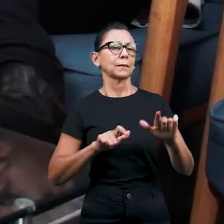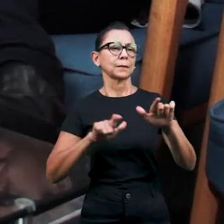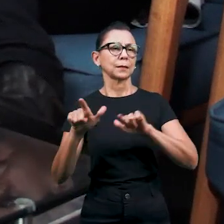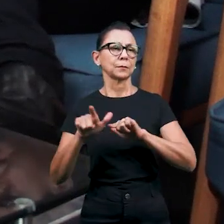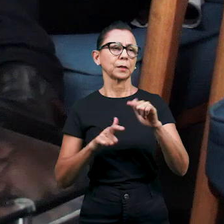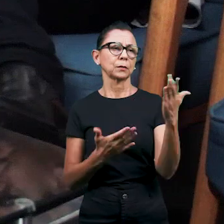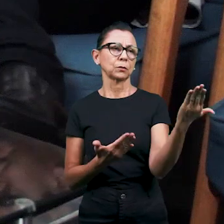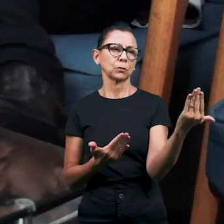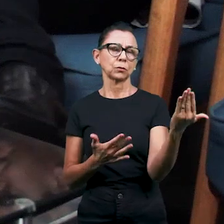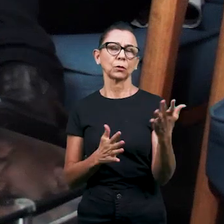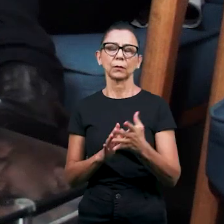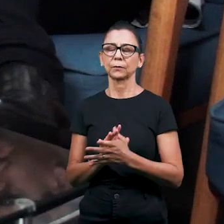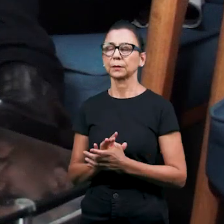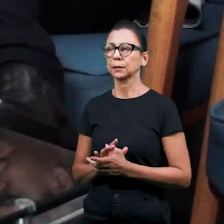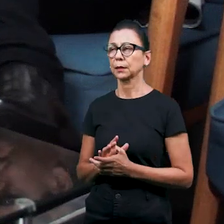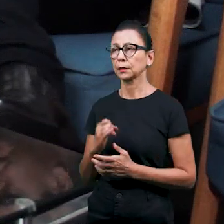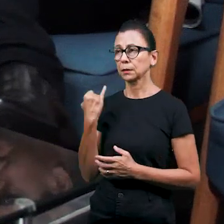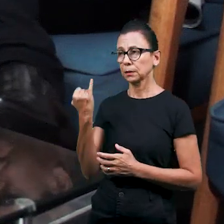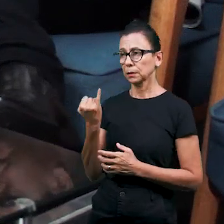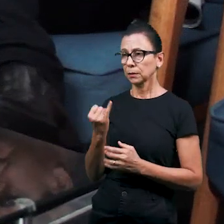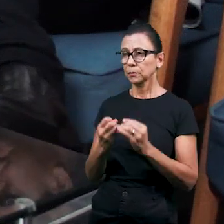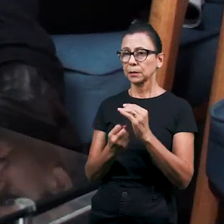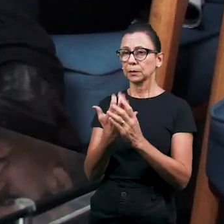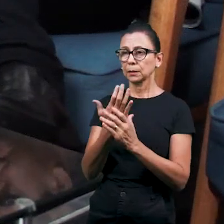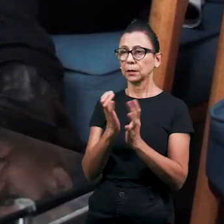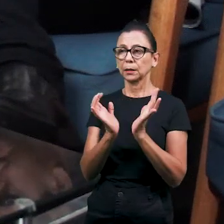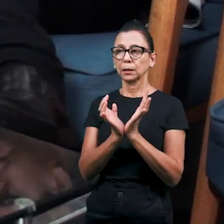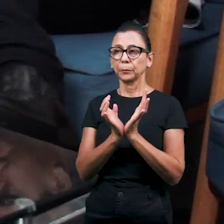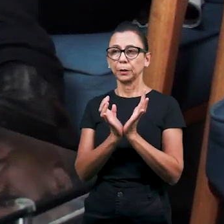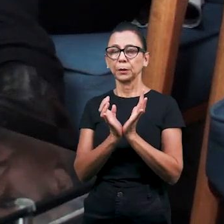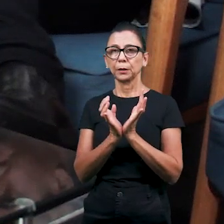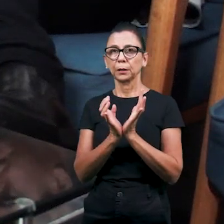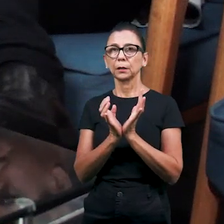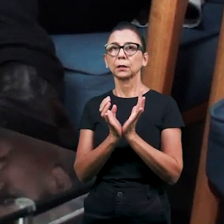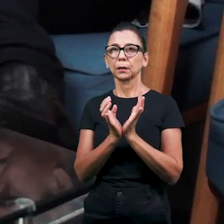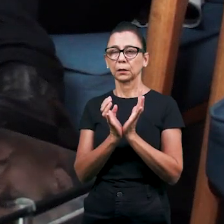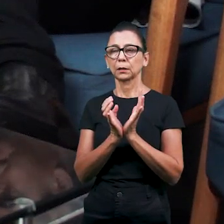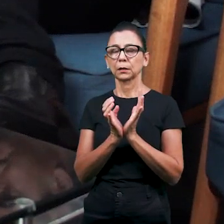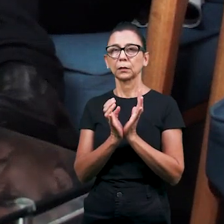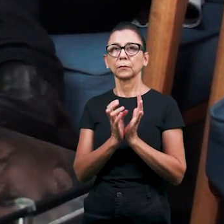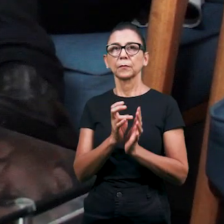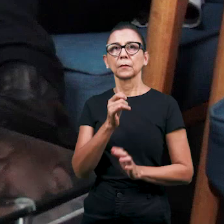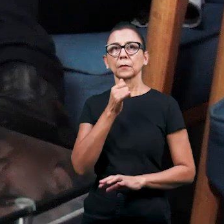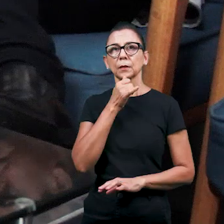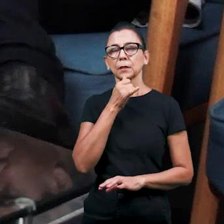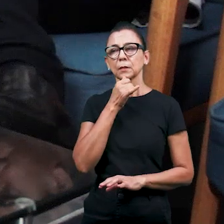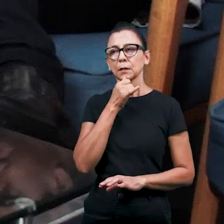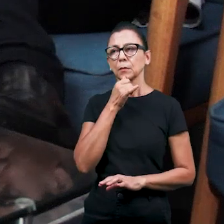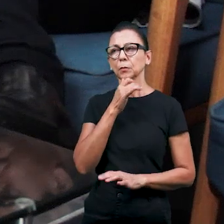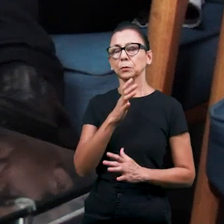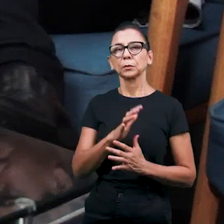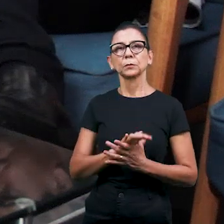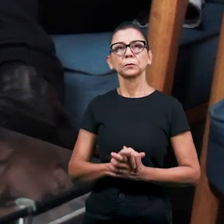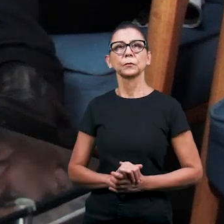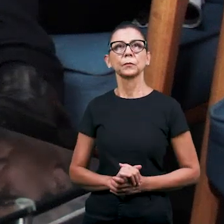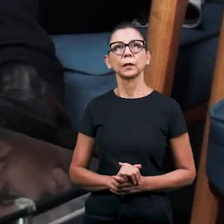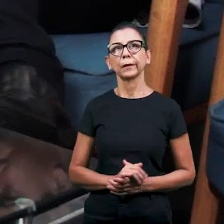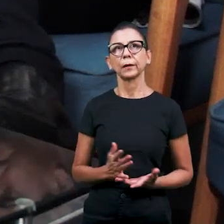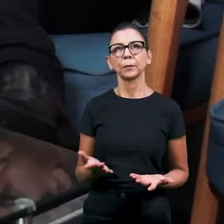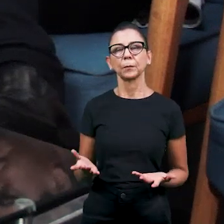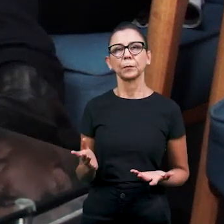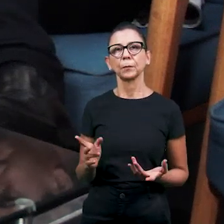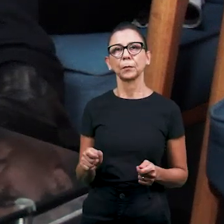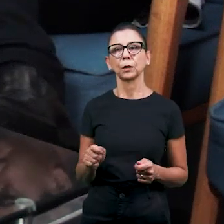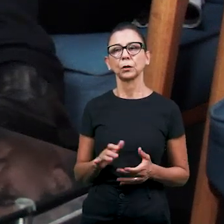cada área pode ver. E com aquele núcleo ali, você prepara a reunião, você vai procurar o testemunho,